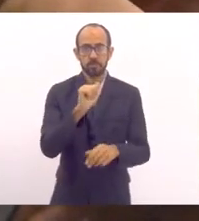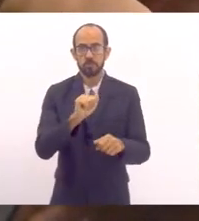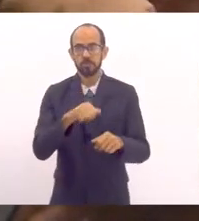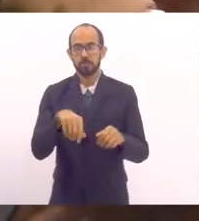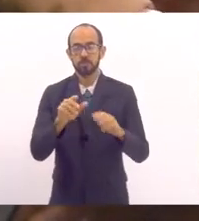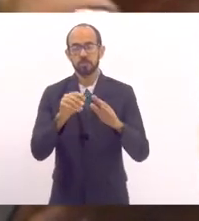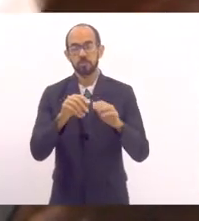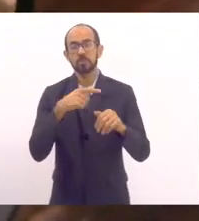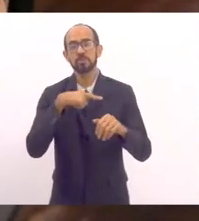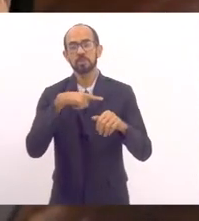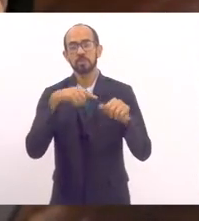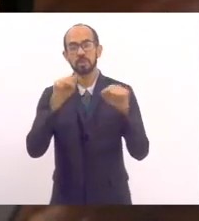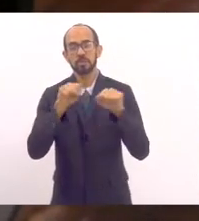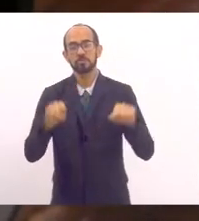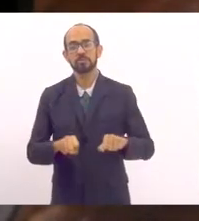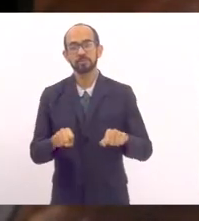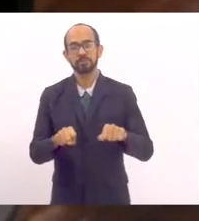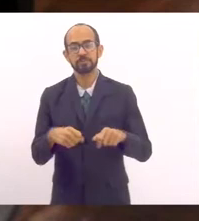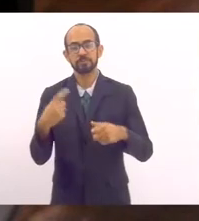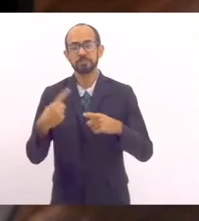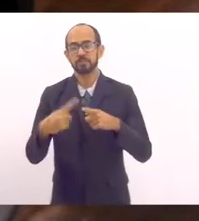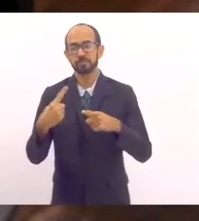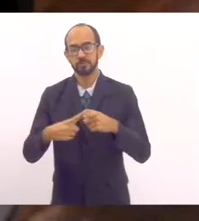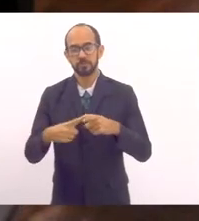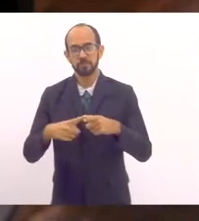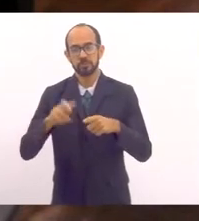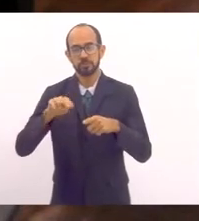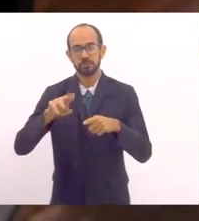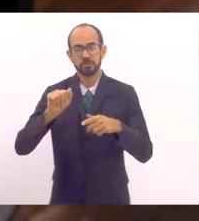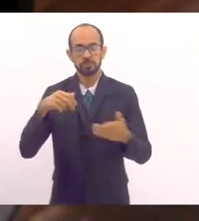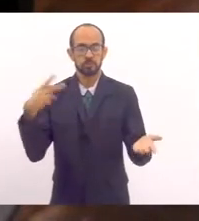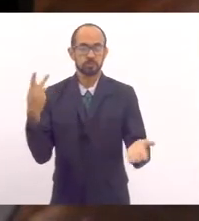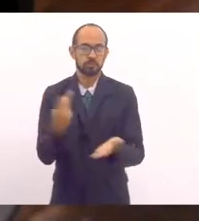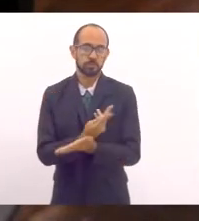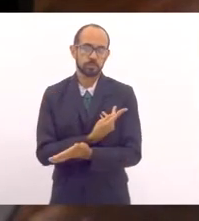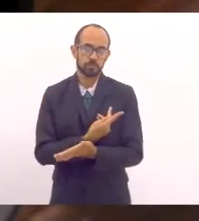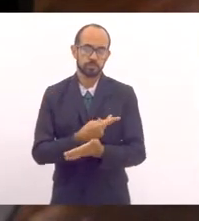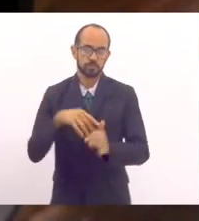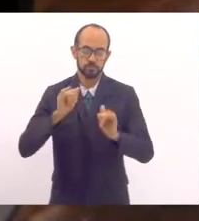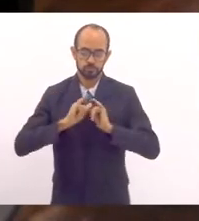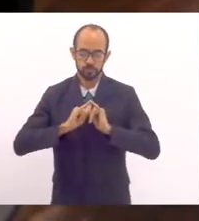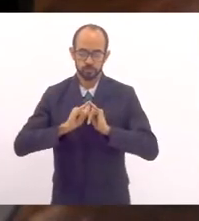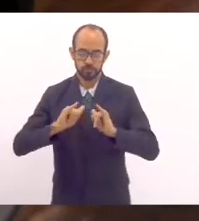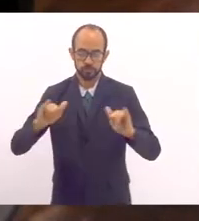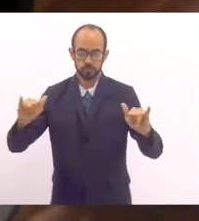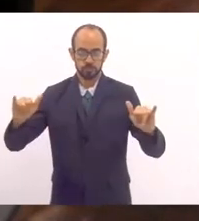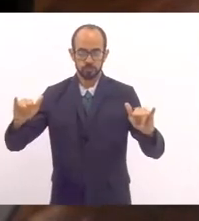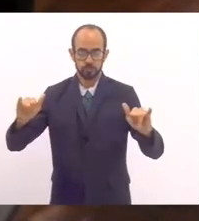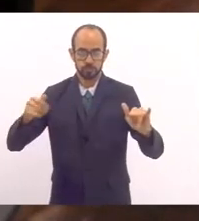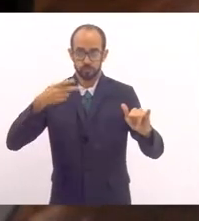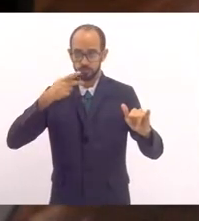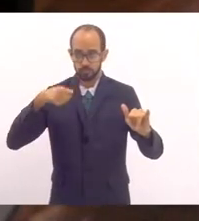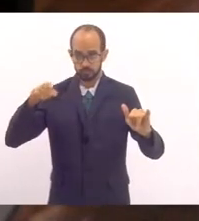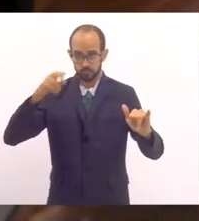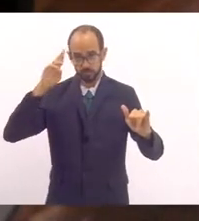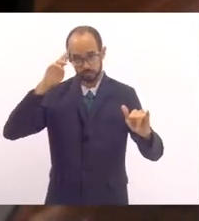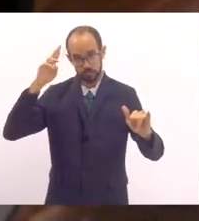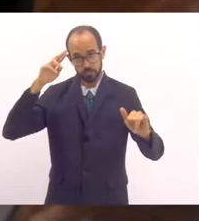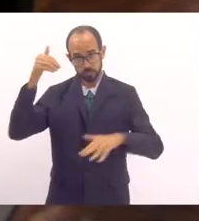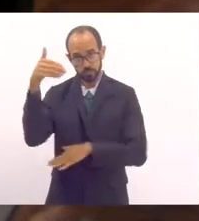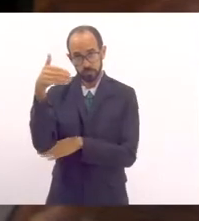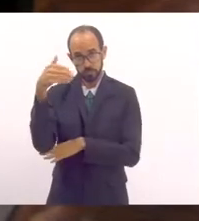CADASTUR. Mas por quê? Porque nunca teve uma força dizendo para esse empreendedor que se ele